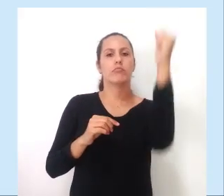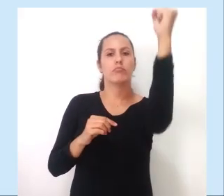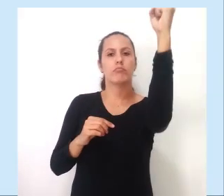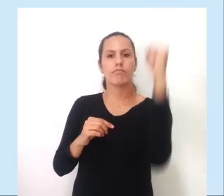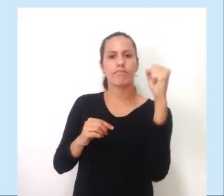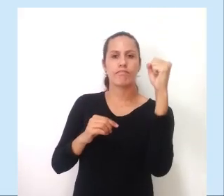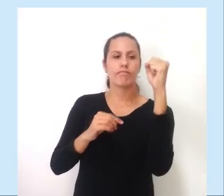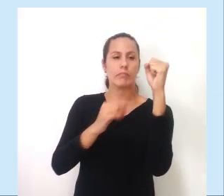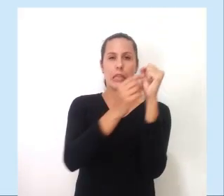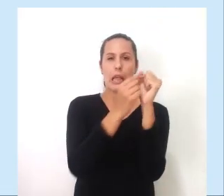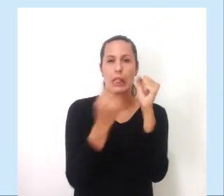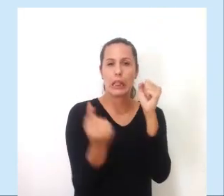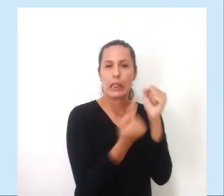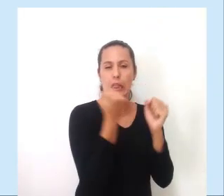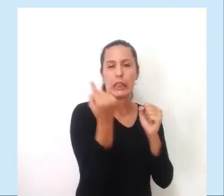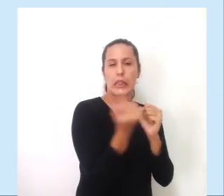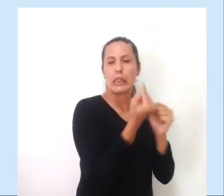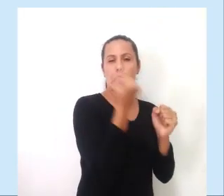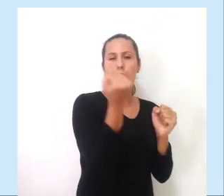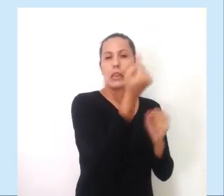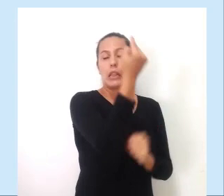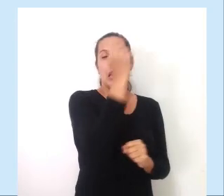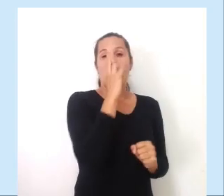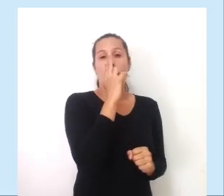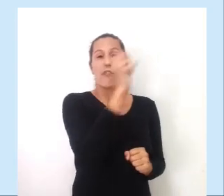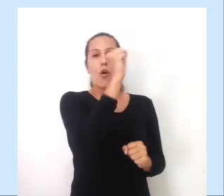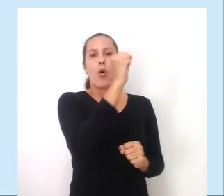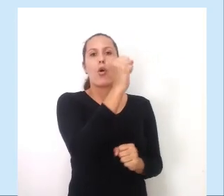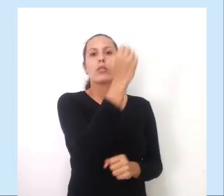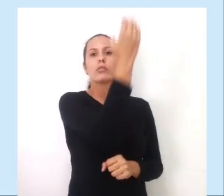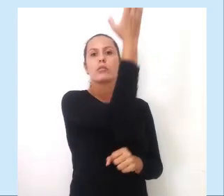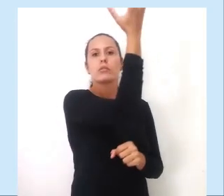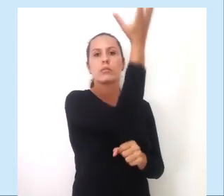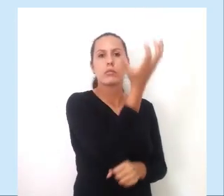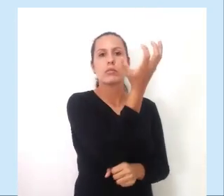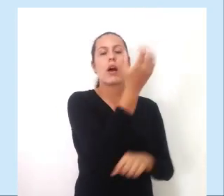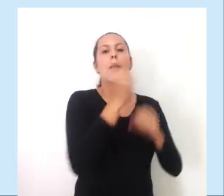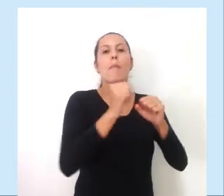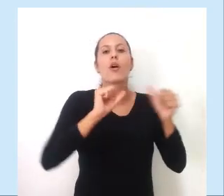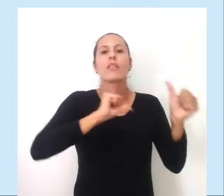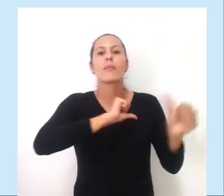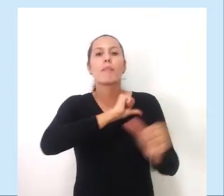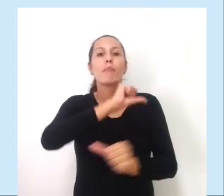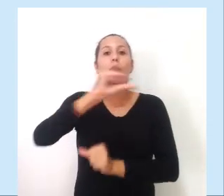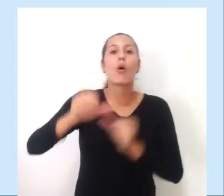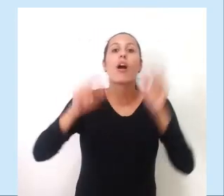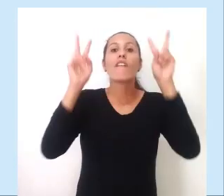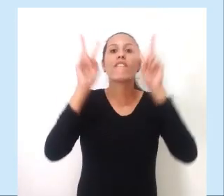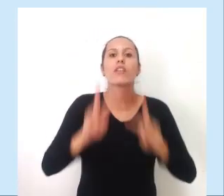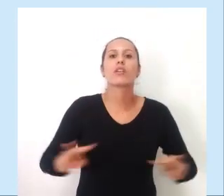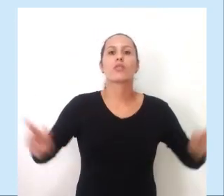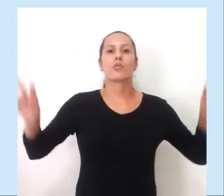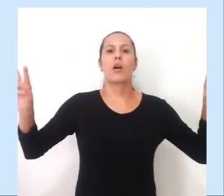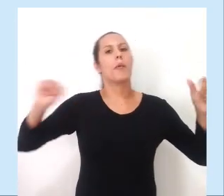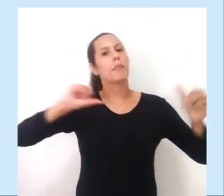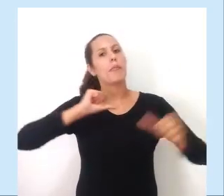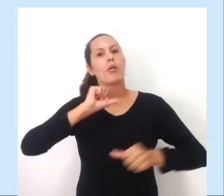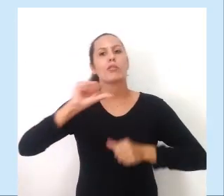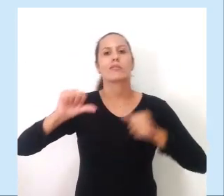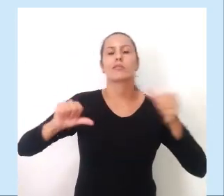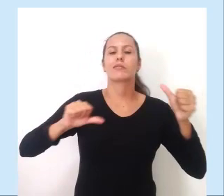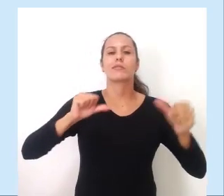turbinas são imensas, elas podem modificar paisagens turísticas, históricas